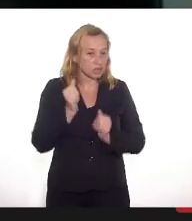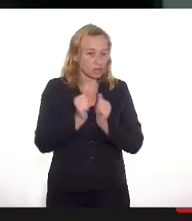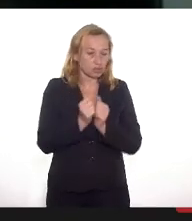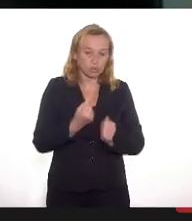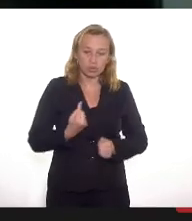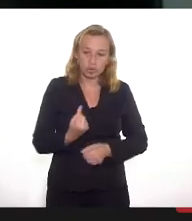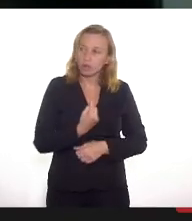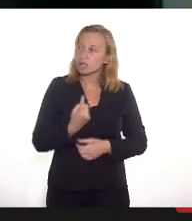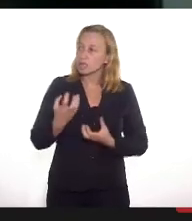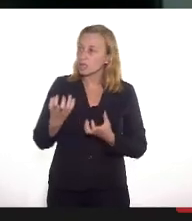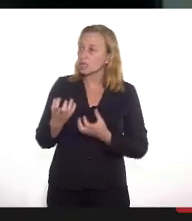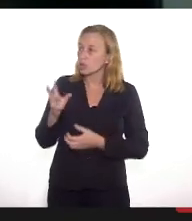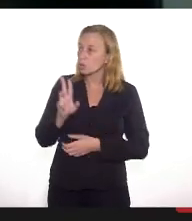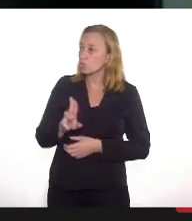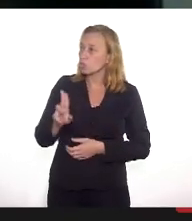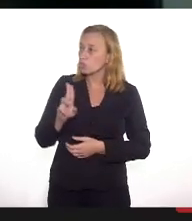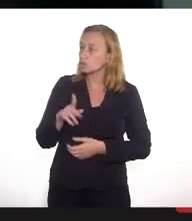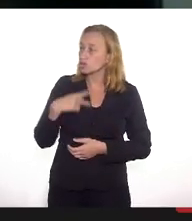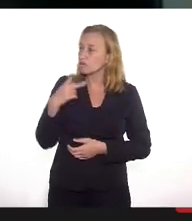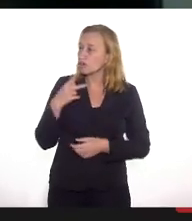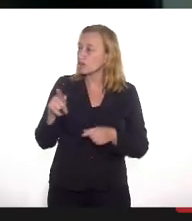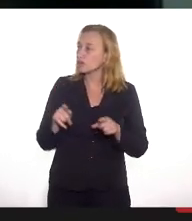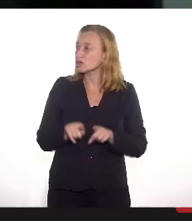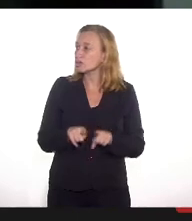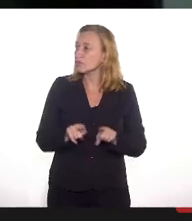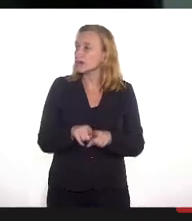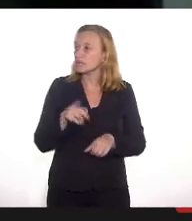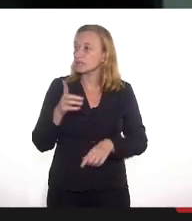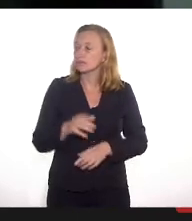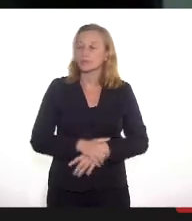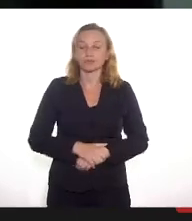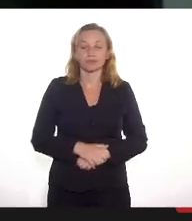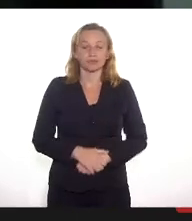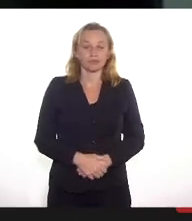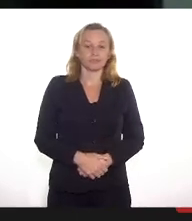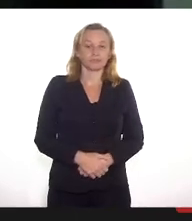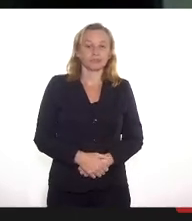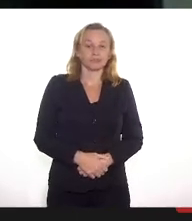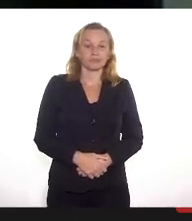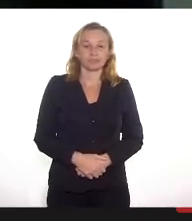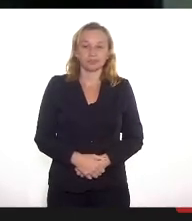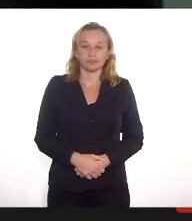você quiser fazer alguma consideração Deputado waldeck Carneiro